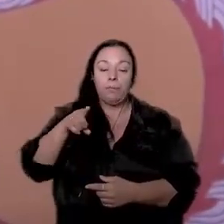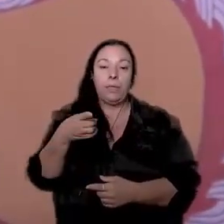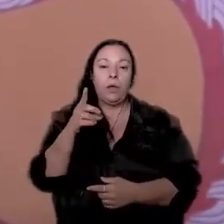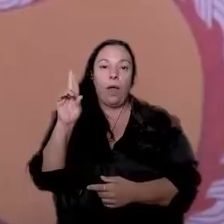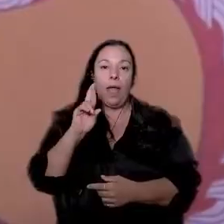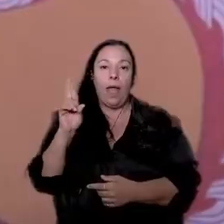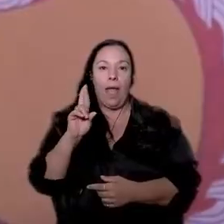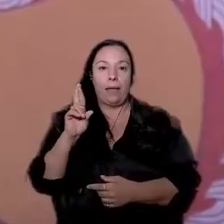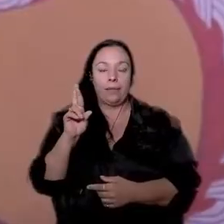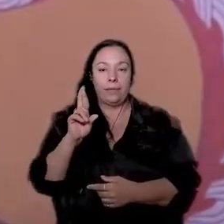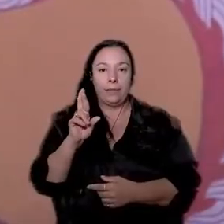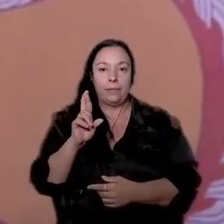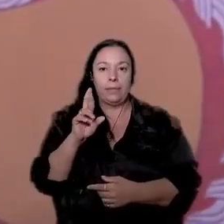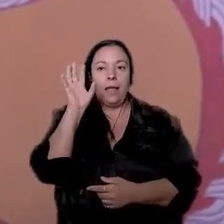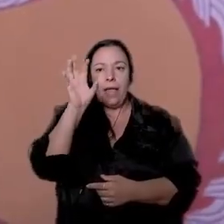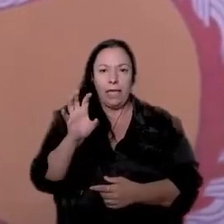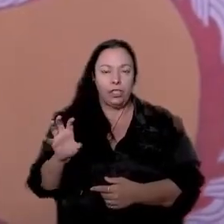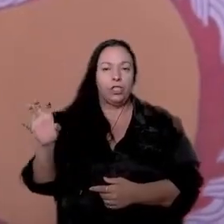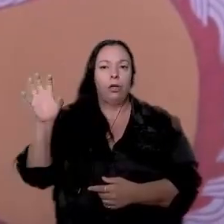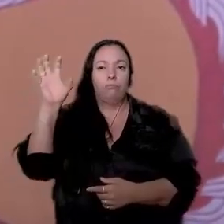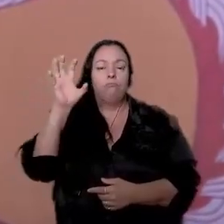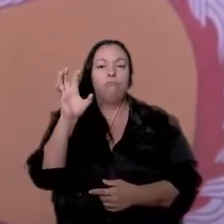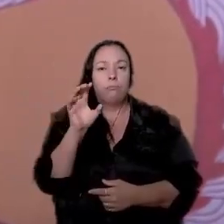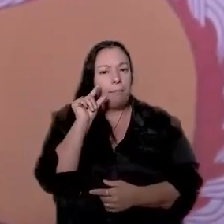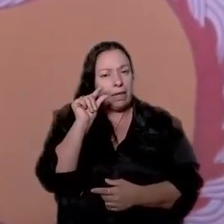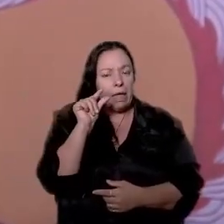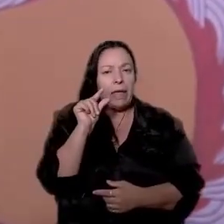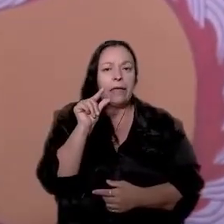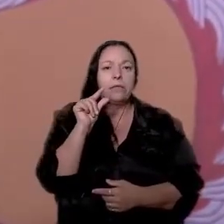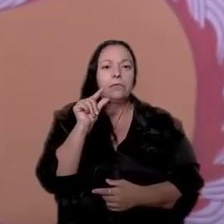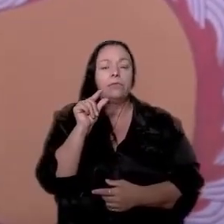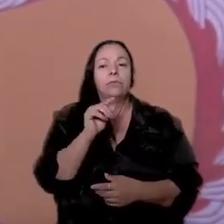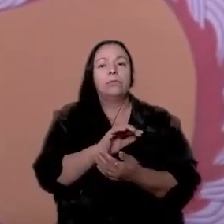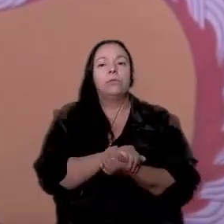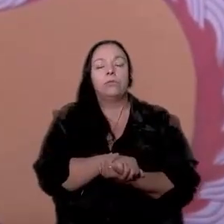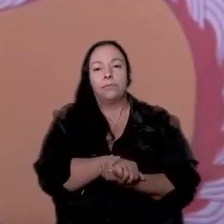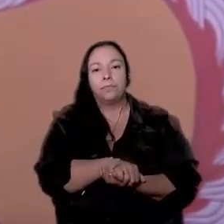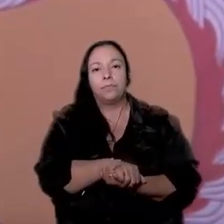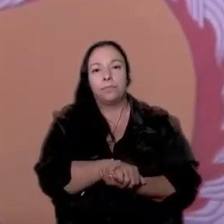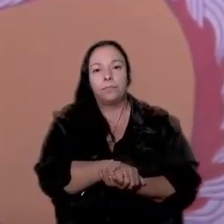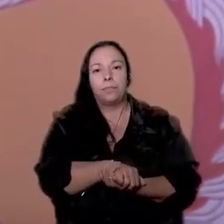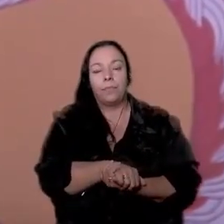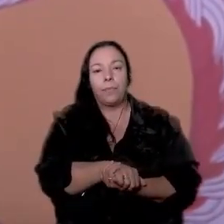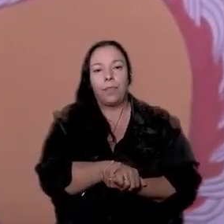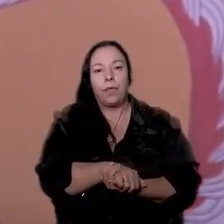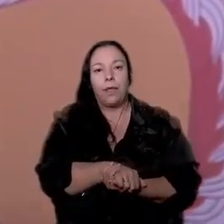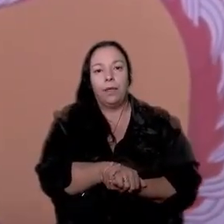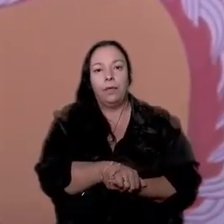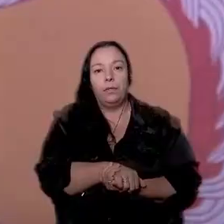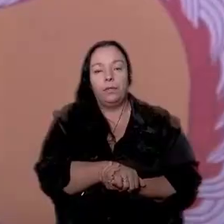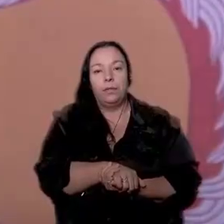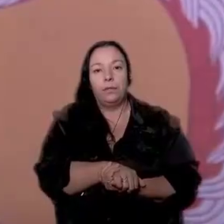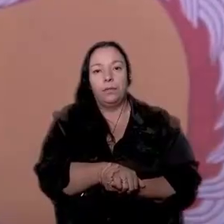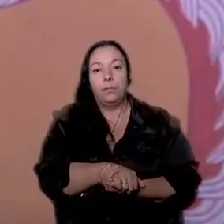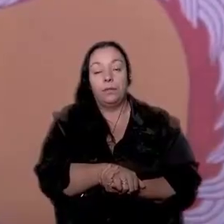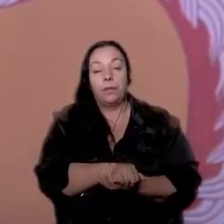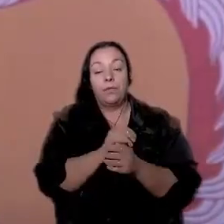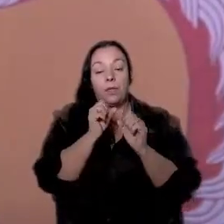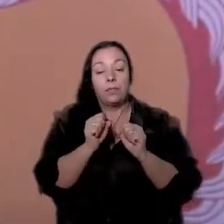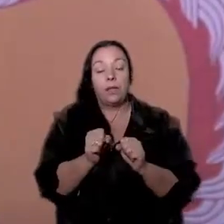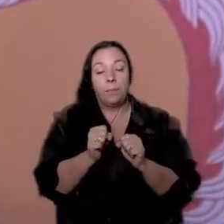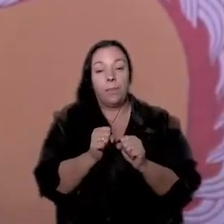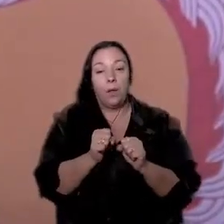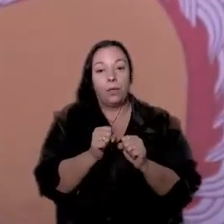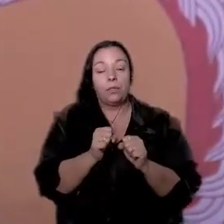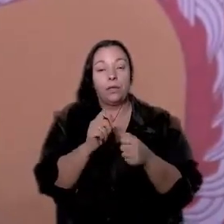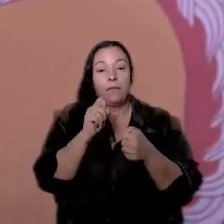causa do perfil da região, né? São proponentes pequenos, que nunca tinham acessado o mecanismo. E para que você possa